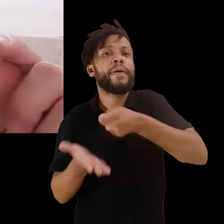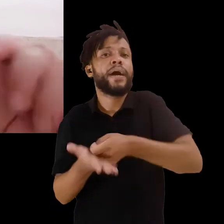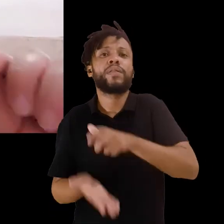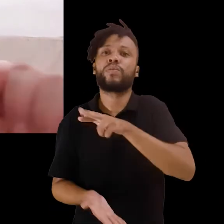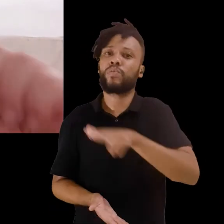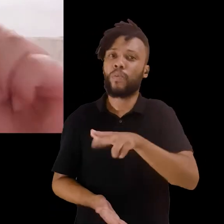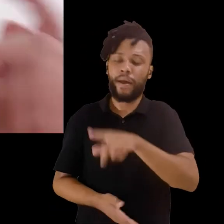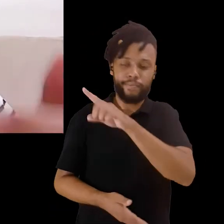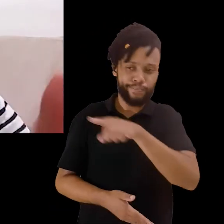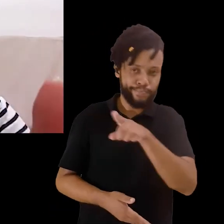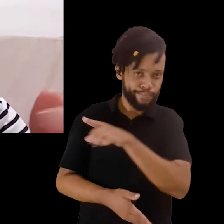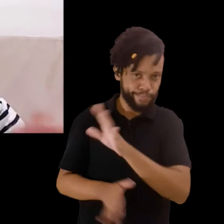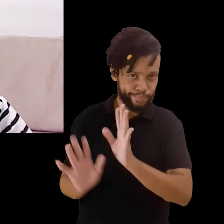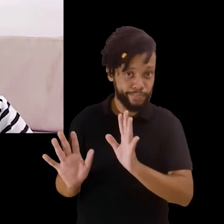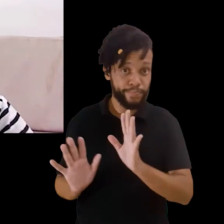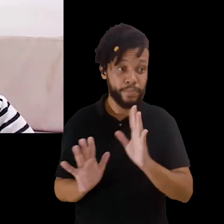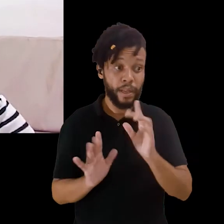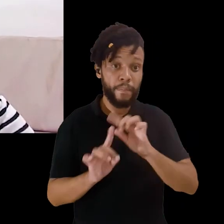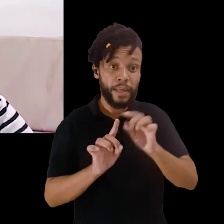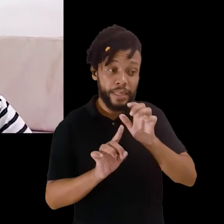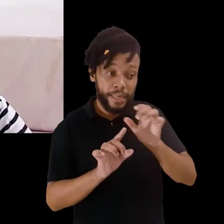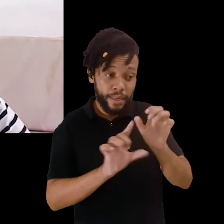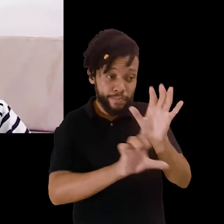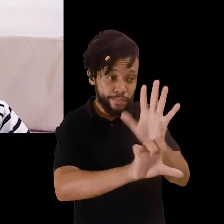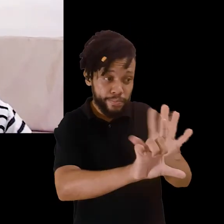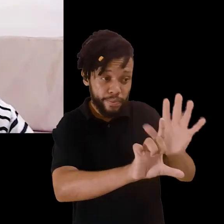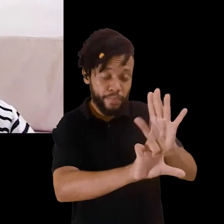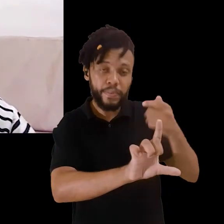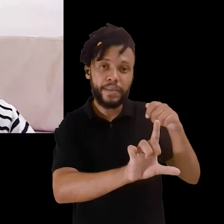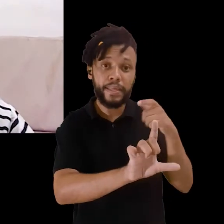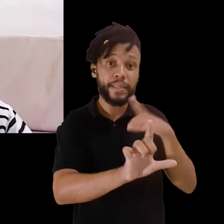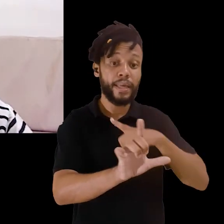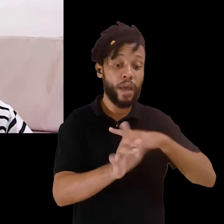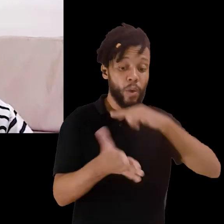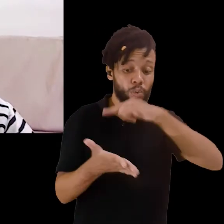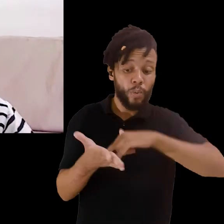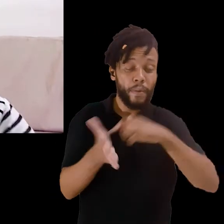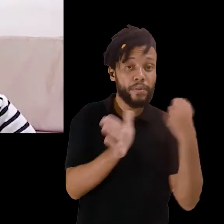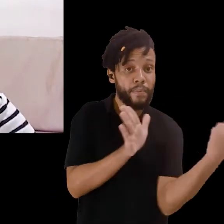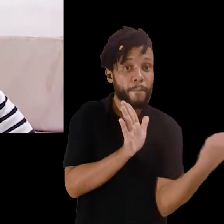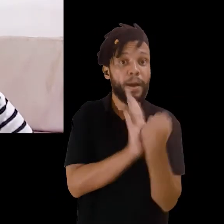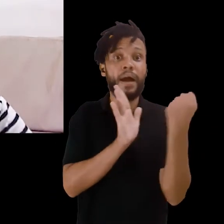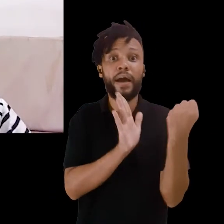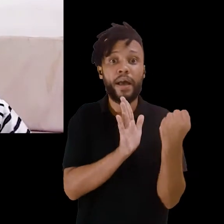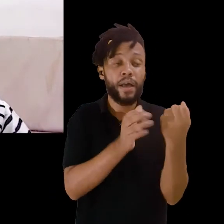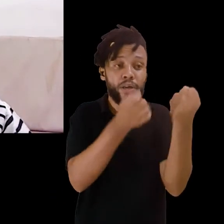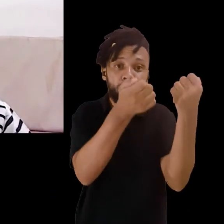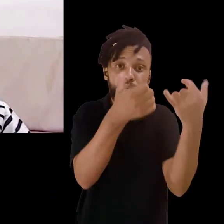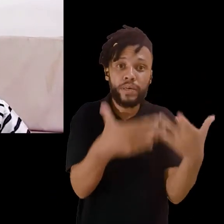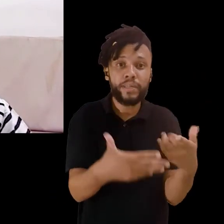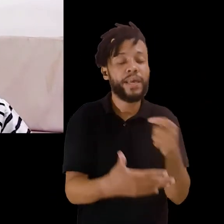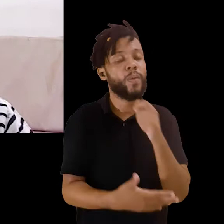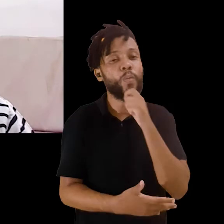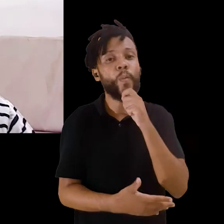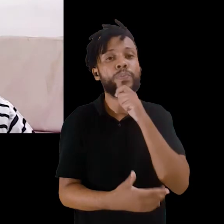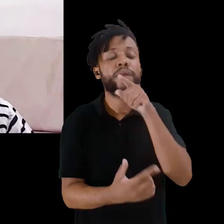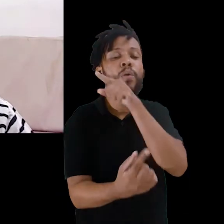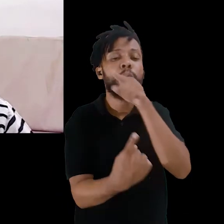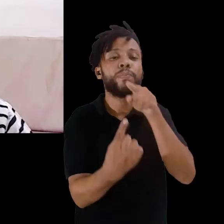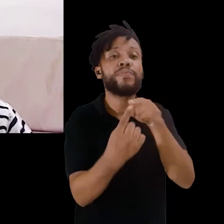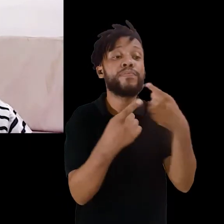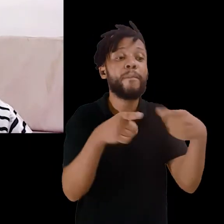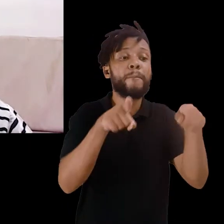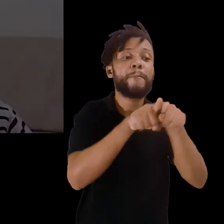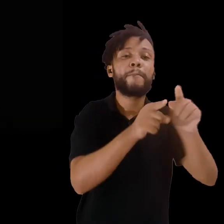tem para anexar a DIP, você deve fazer um documento timbrado dizendo que não há ainda um patrocinador,